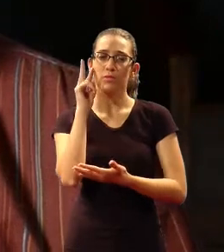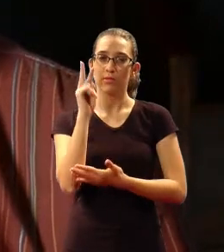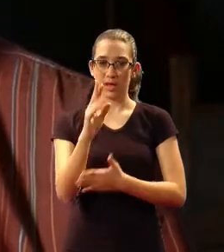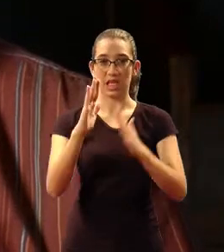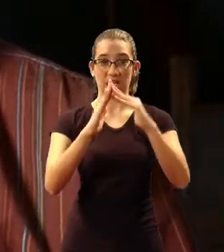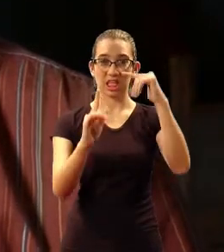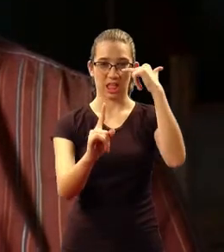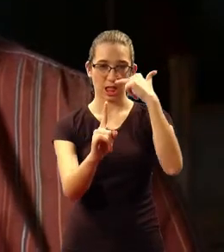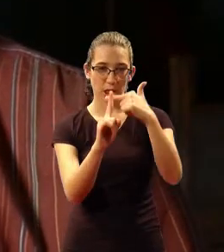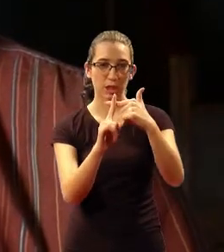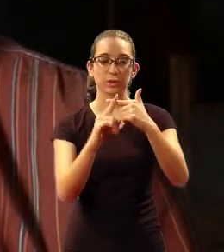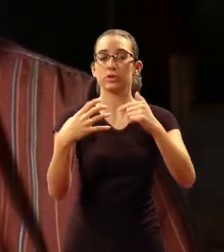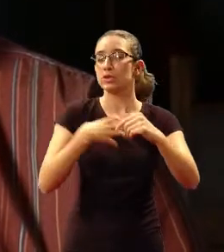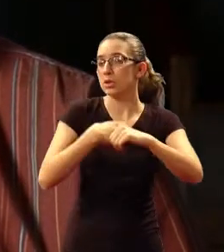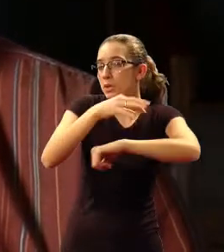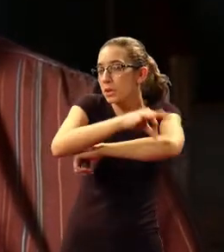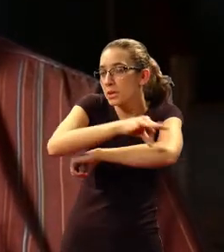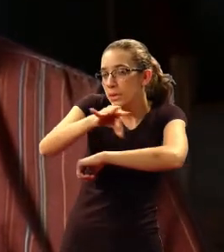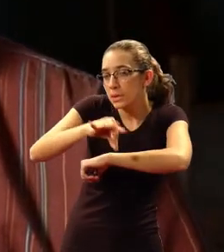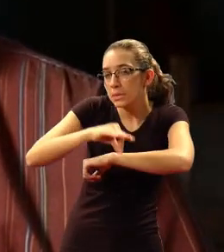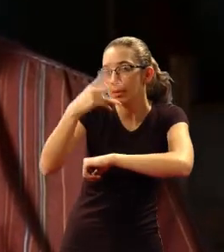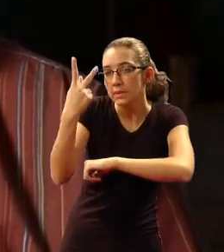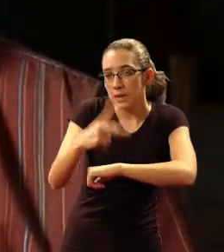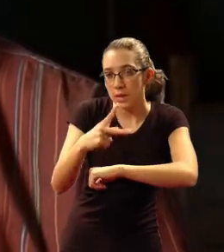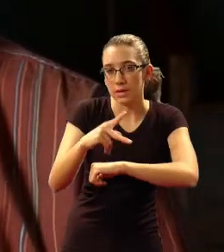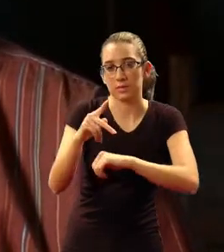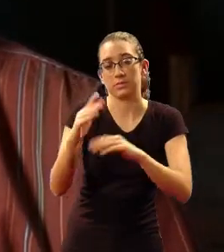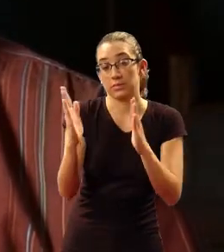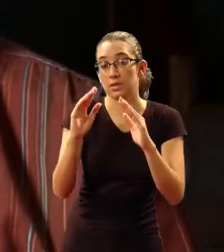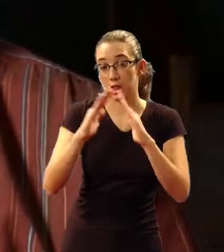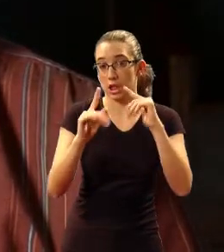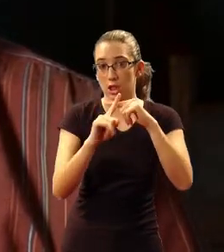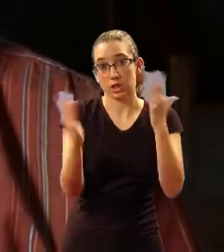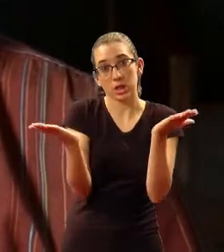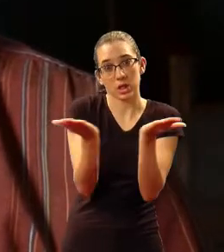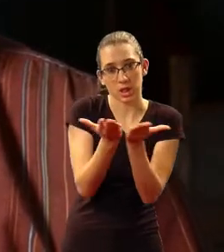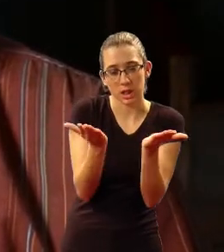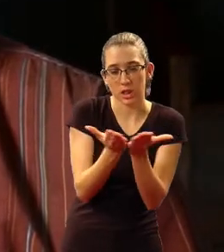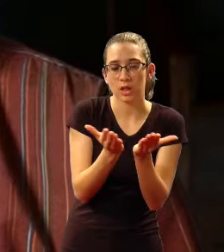igreja cristã arquiteturalmente bem